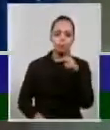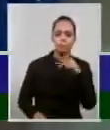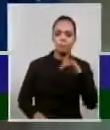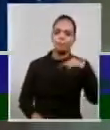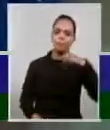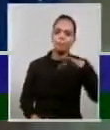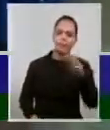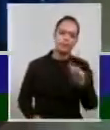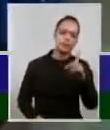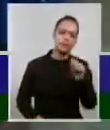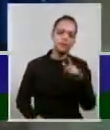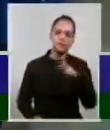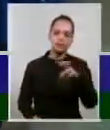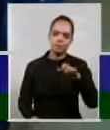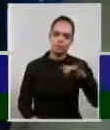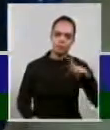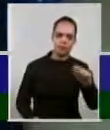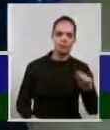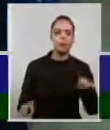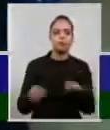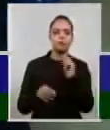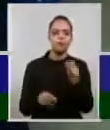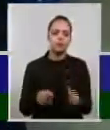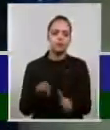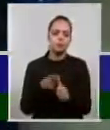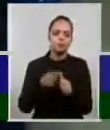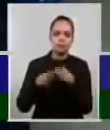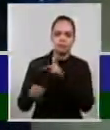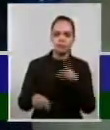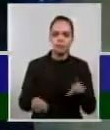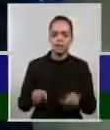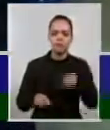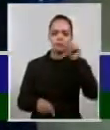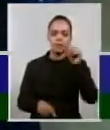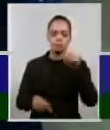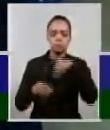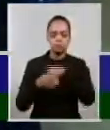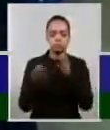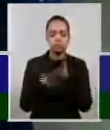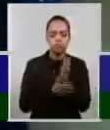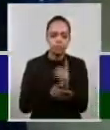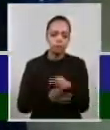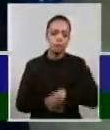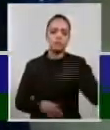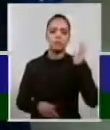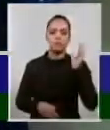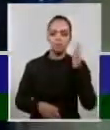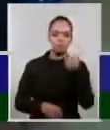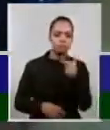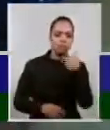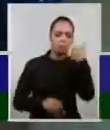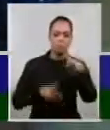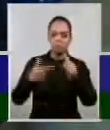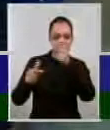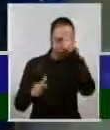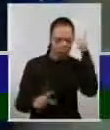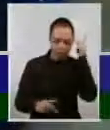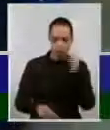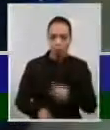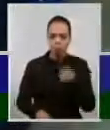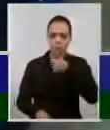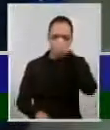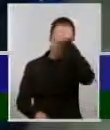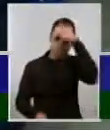de todo o país eleito pelo PSDB, porque ele deu tempo de mudar, ele candidatou, não teve candidato em lugar nenhum naquela época. Ele foi o primeiro